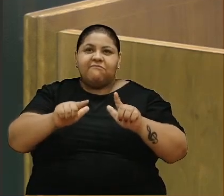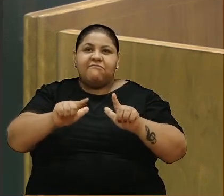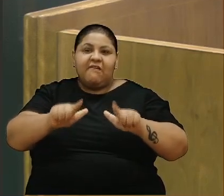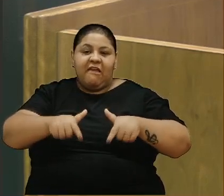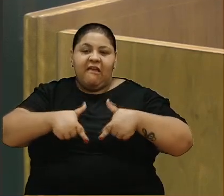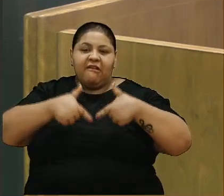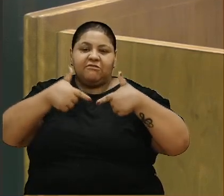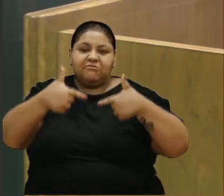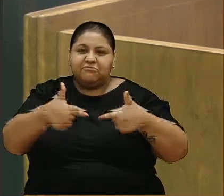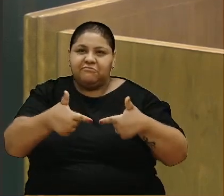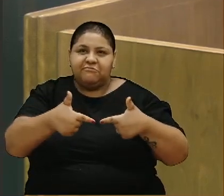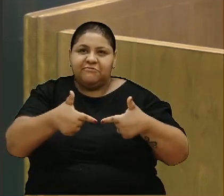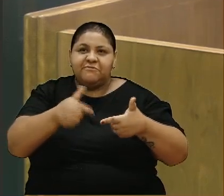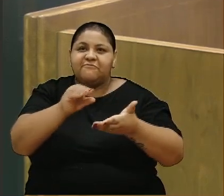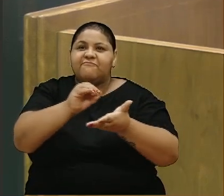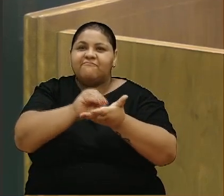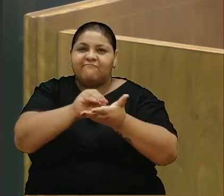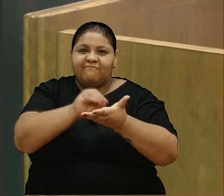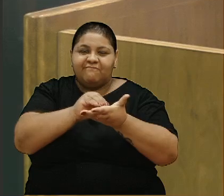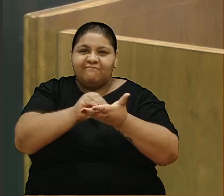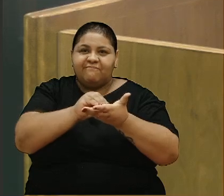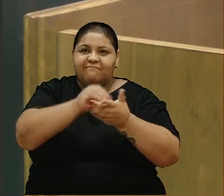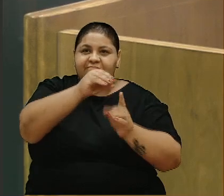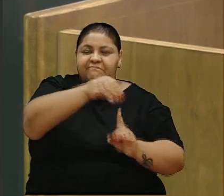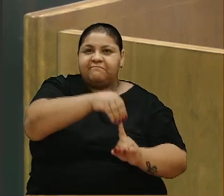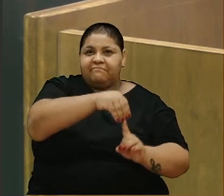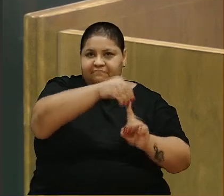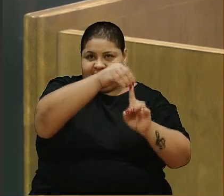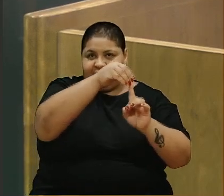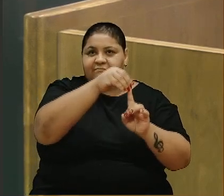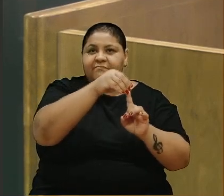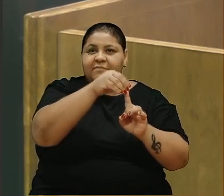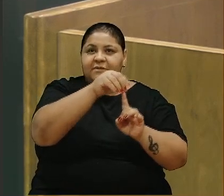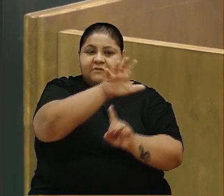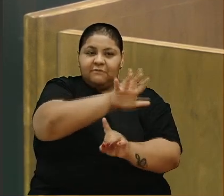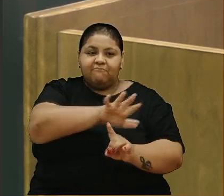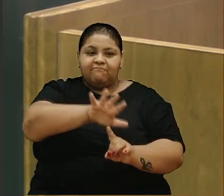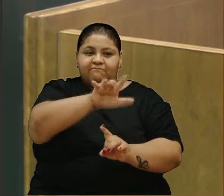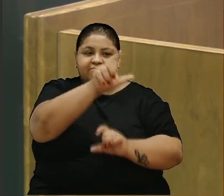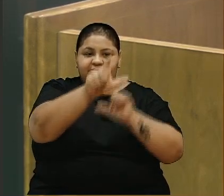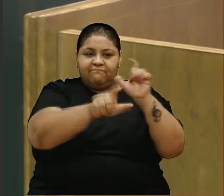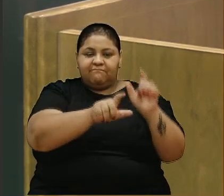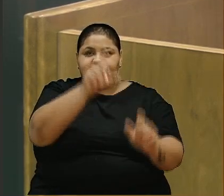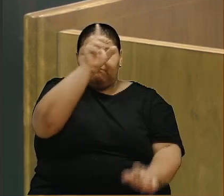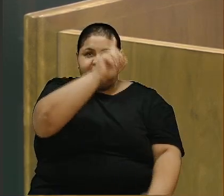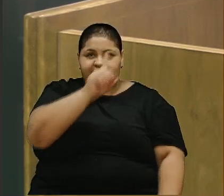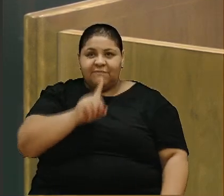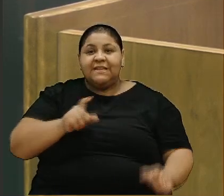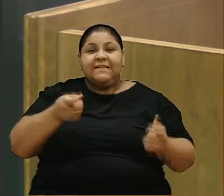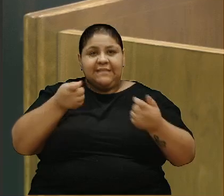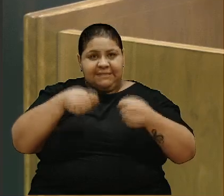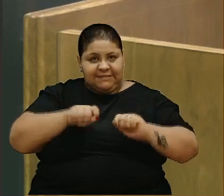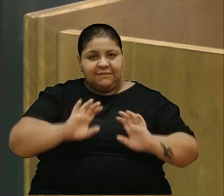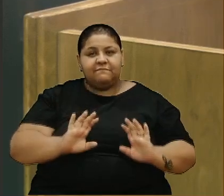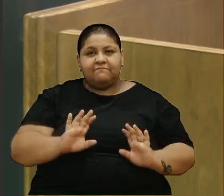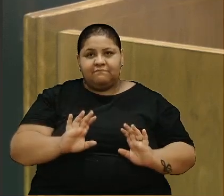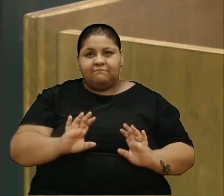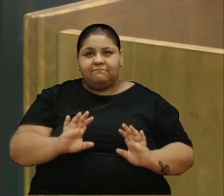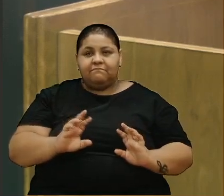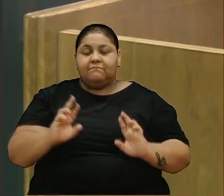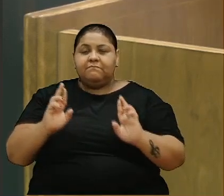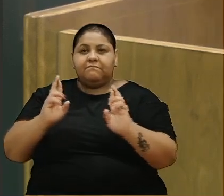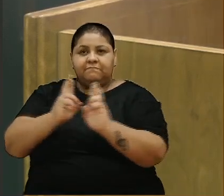gente deseja e, principalmente, daquilo que o segmento da pessoa com deficiência necessita. Em relação